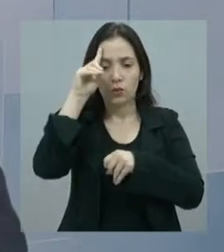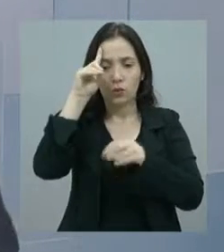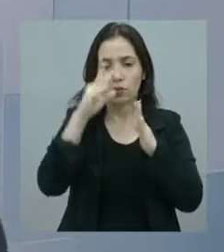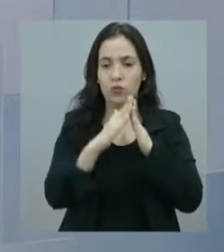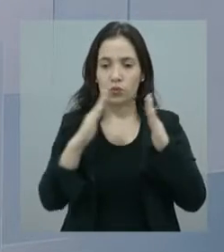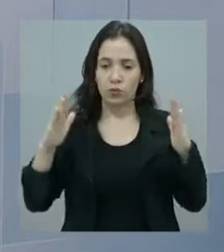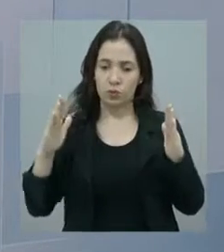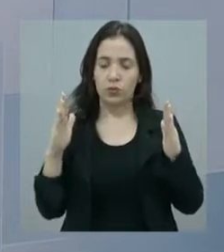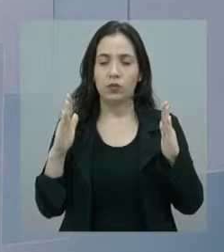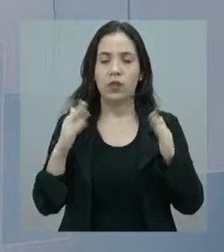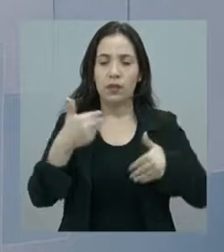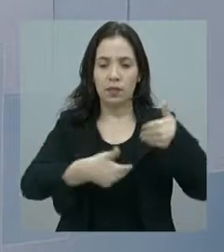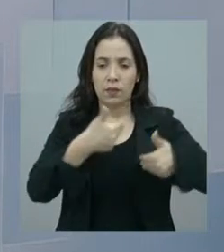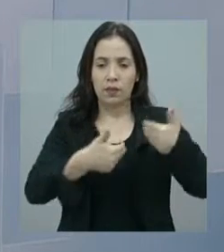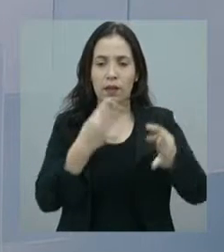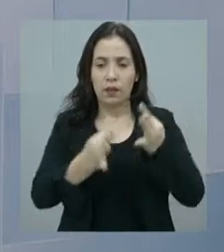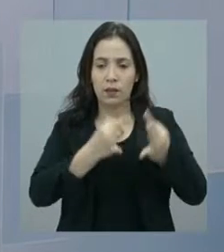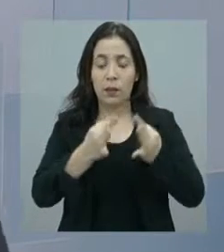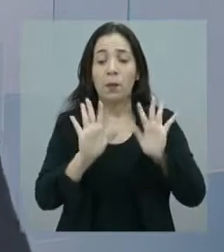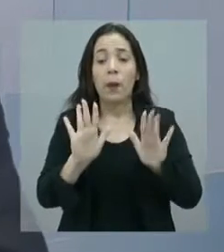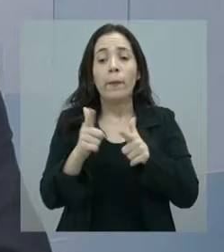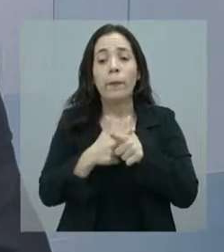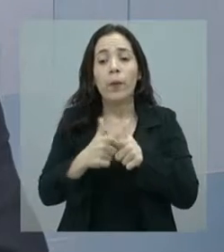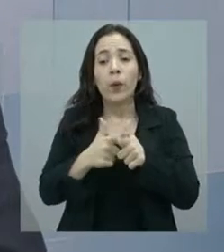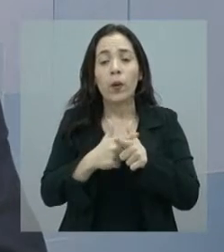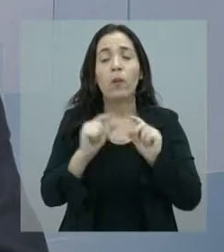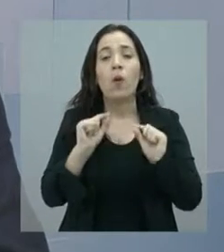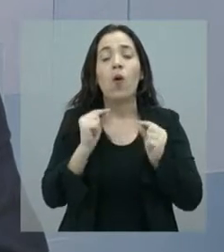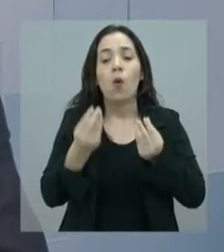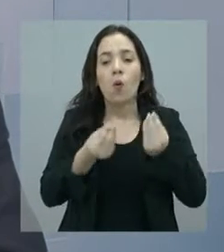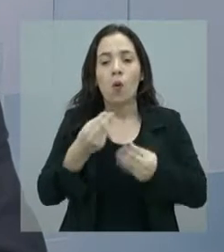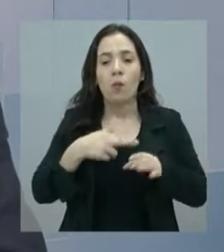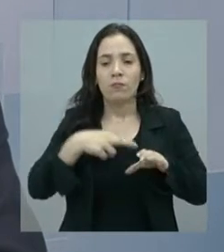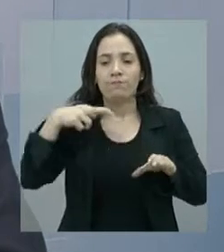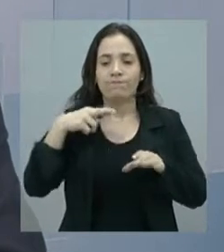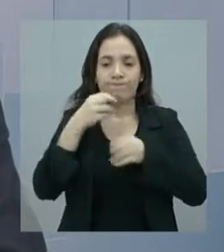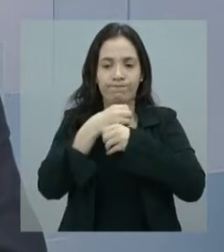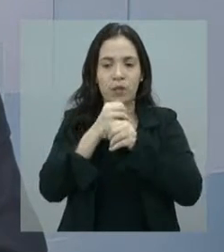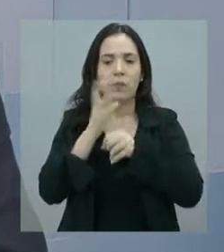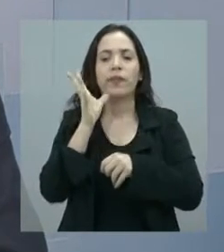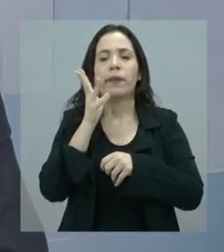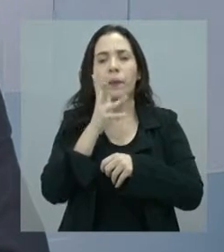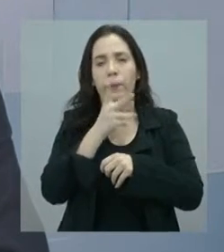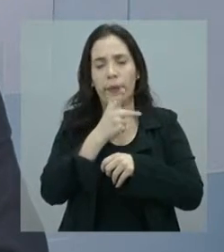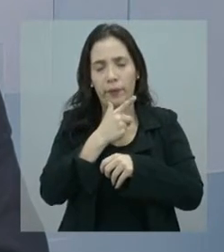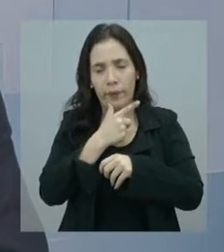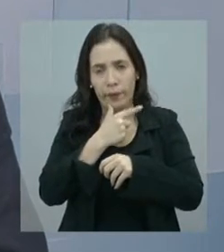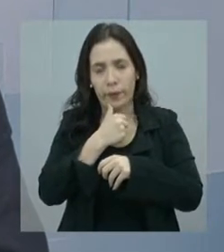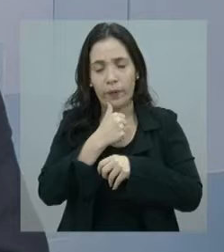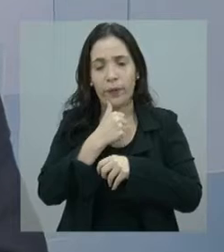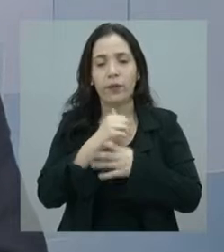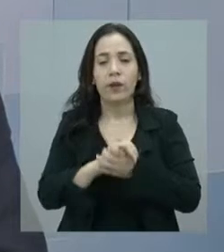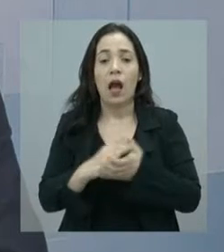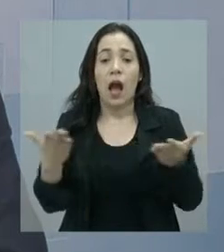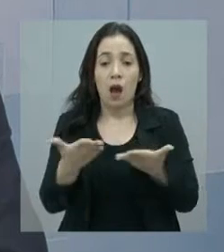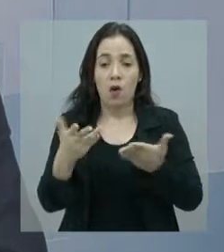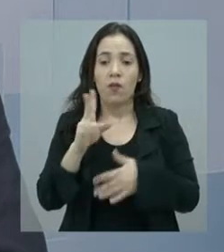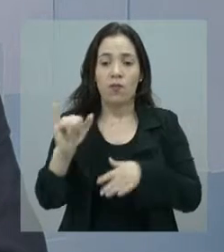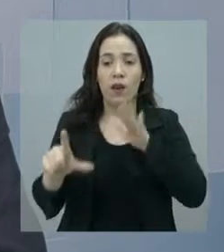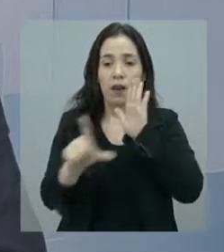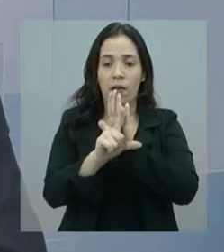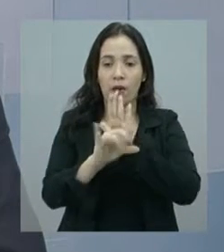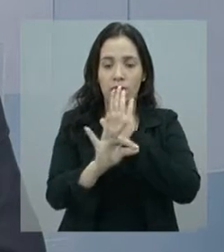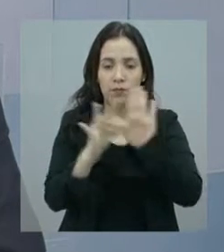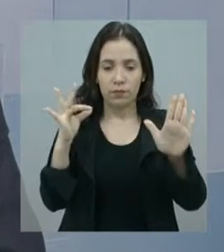60 dias para começar a ser tratado. Mas o problema é como fazer a biópsia. Demora na biópsia, é um gargalo. Agora está passando uma lei, vai ser sancionada da